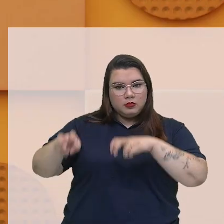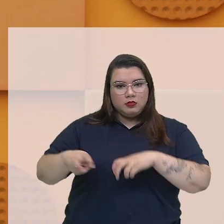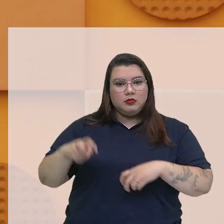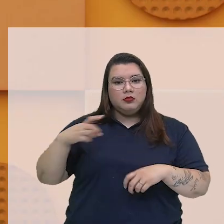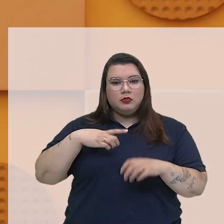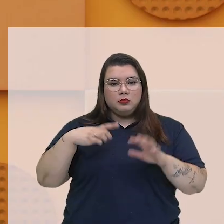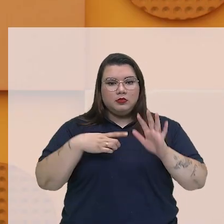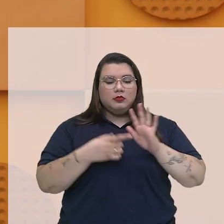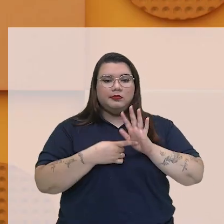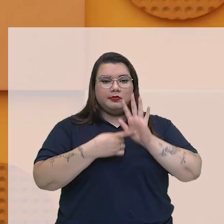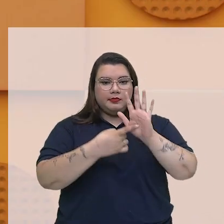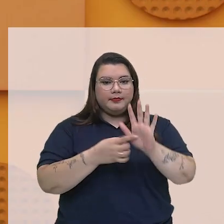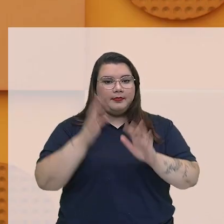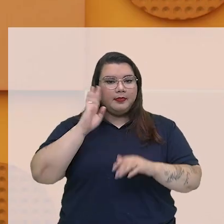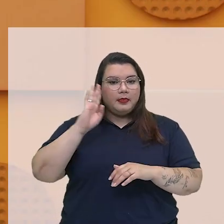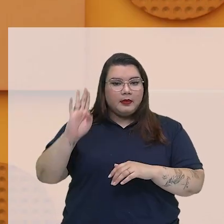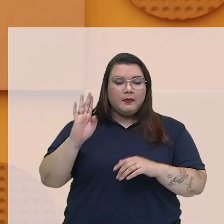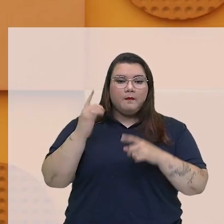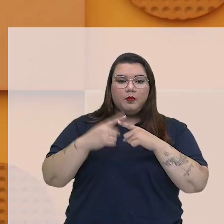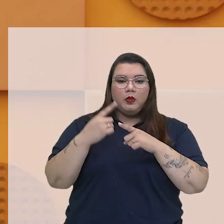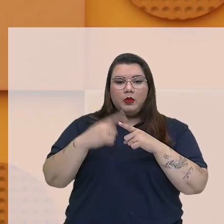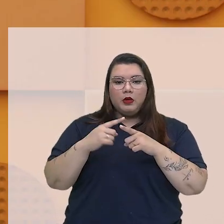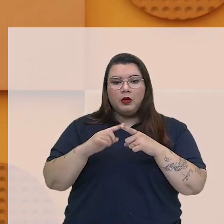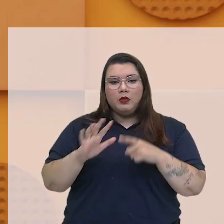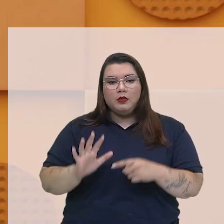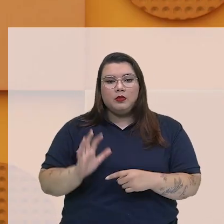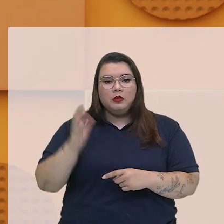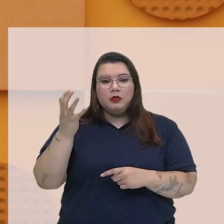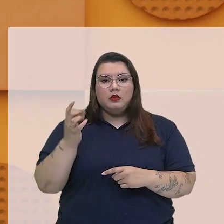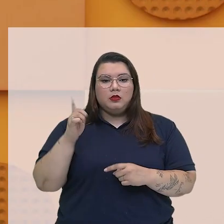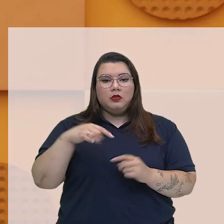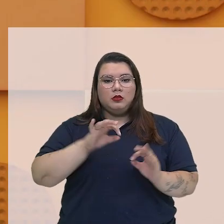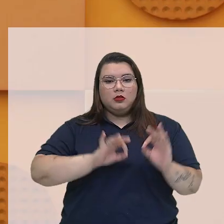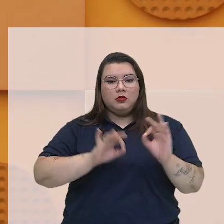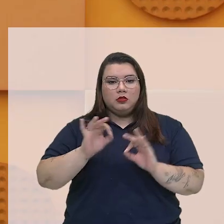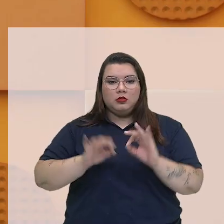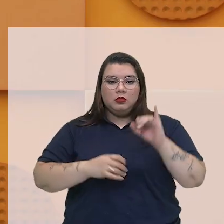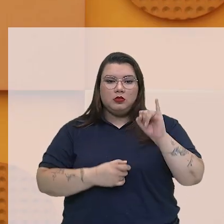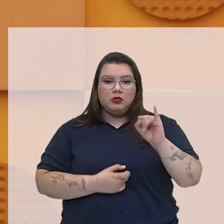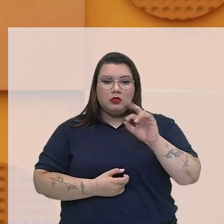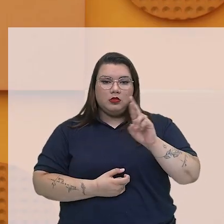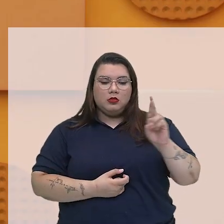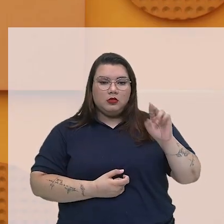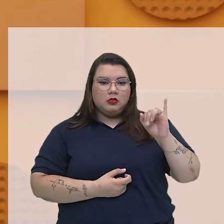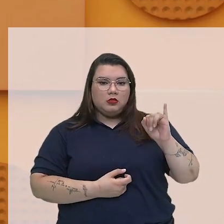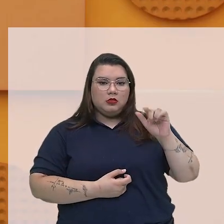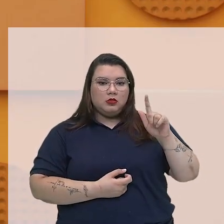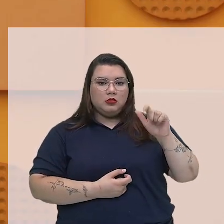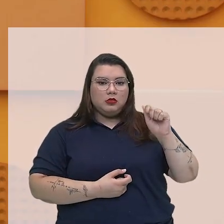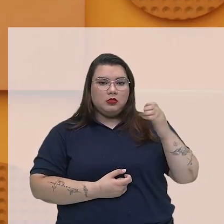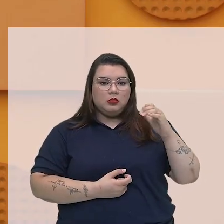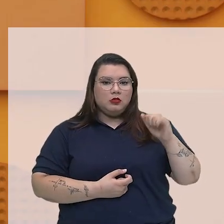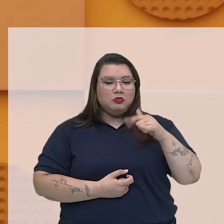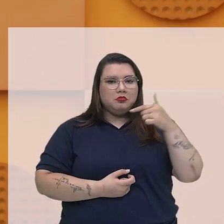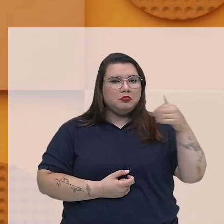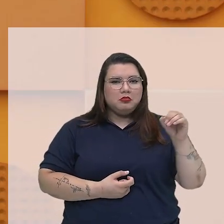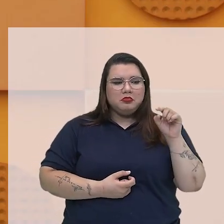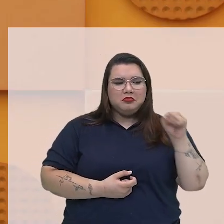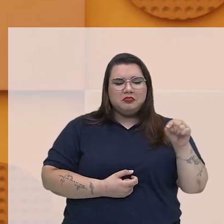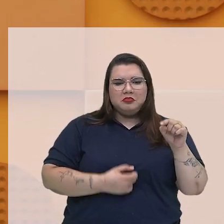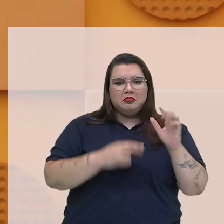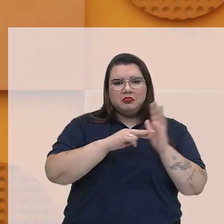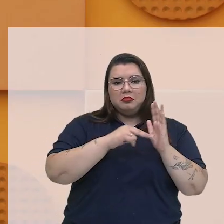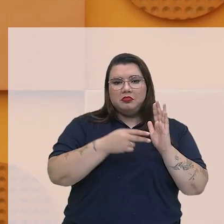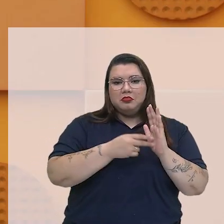se destacando, principalmente o fator que ocorre, que vai ser o processo de irrigação. Mas o que é